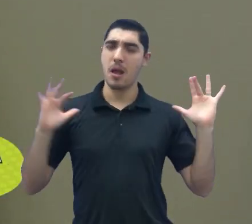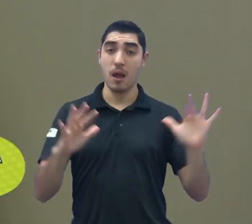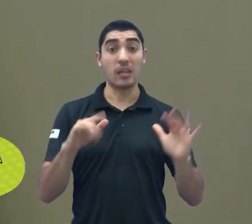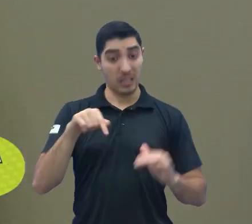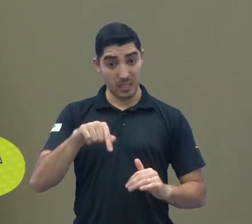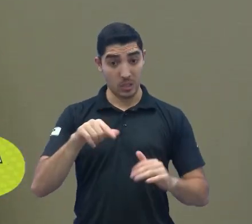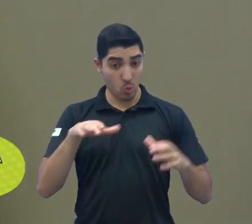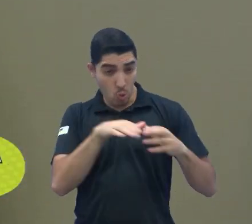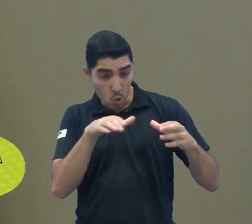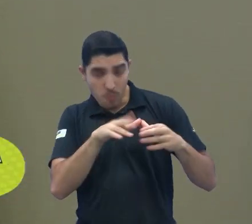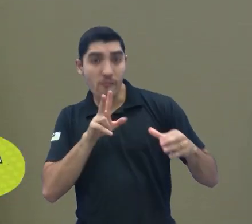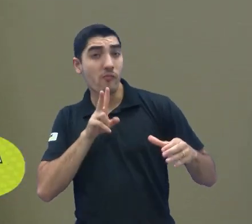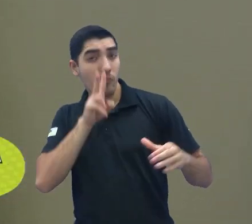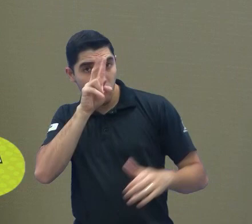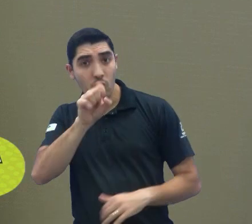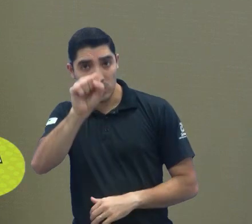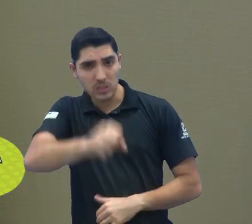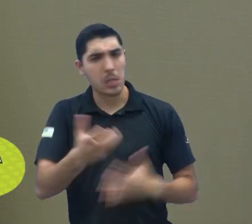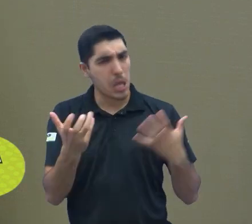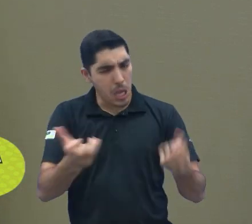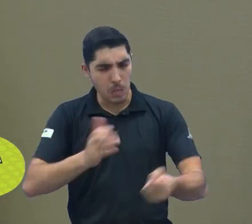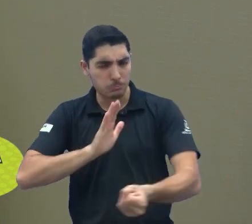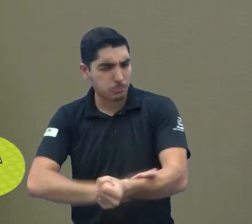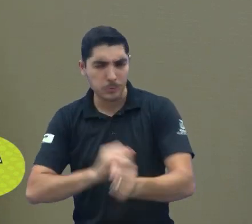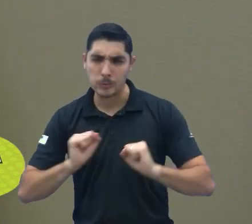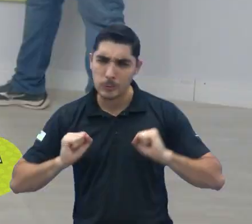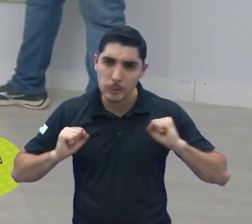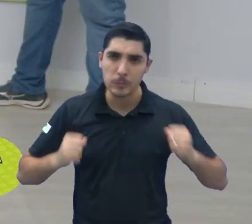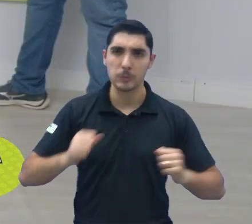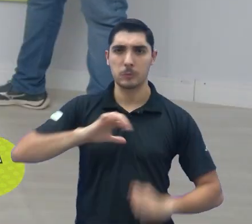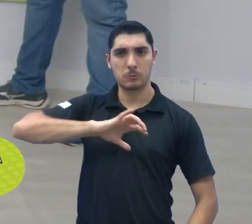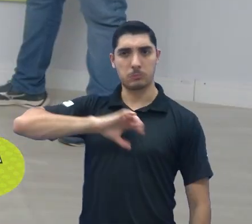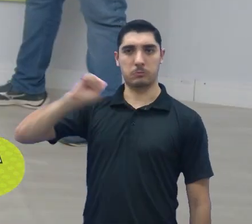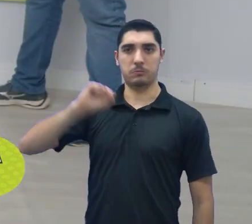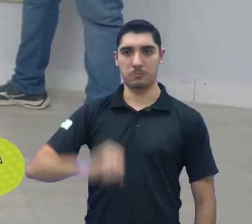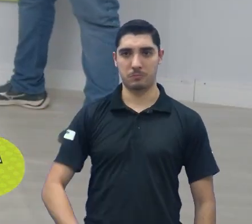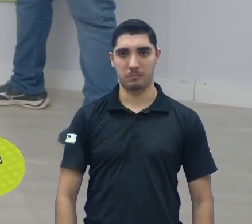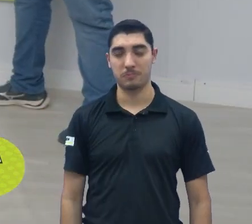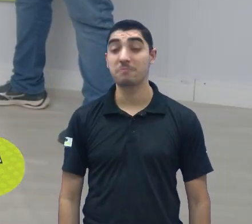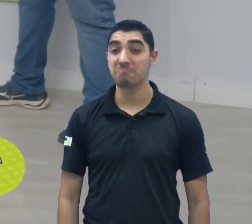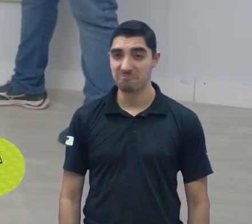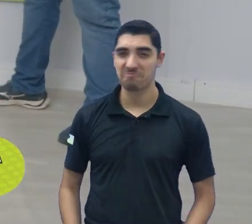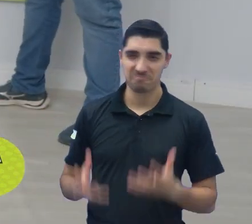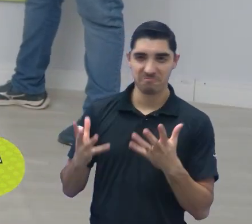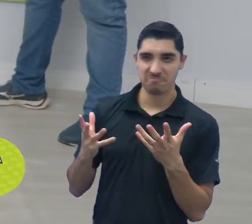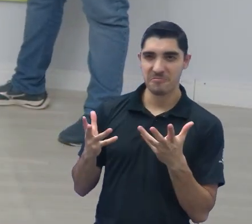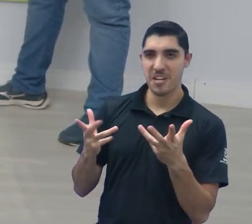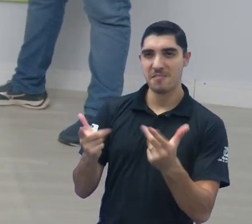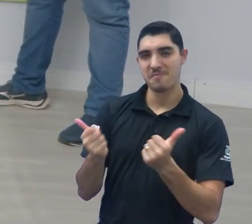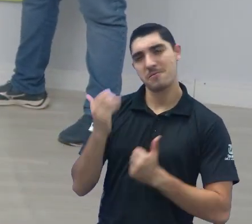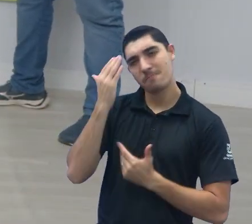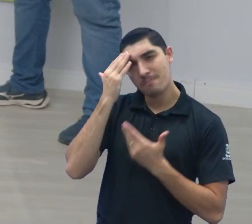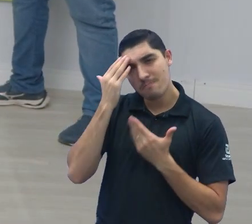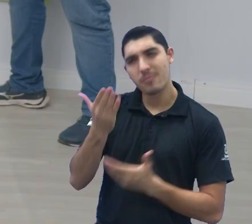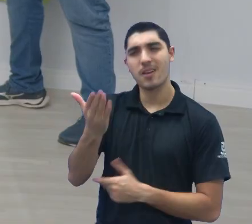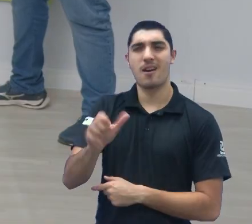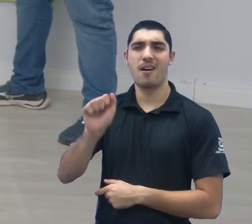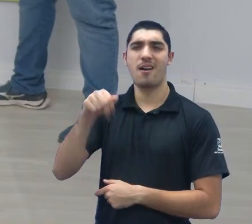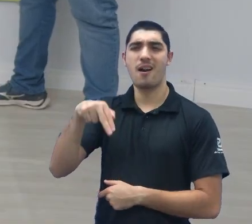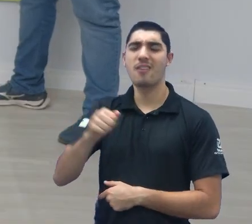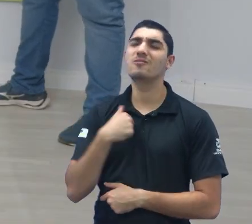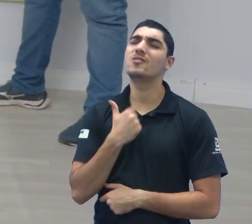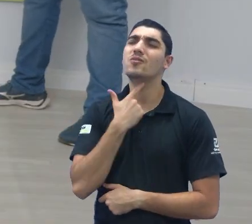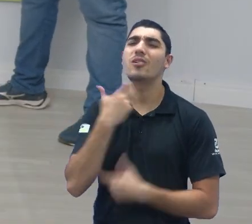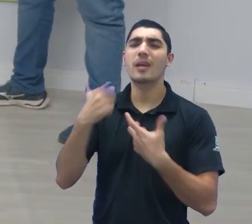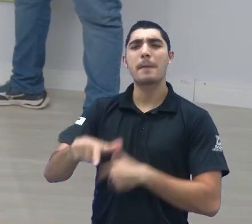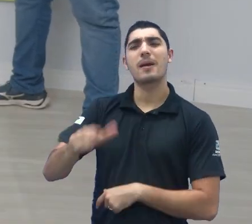questão de querer. Isso nos deixa bem motivado, assim. Maravilha. Ana, quero te agradecer. Queria ficar mais 2 horas batendo papo com você,